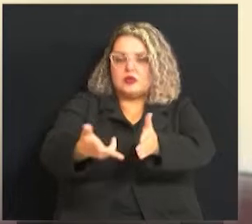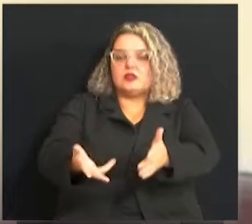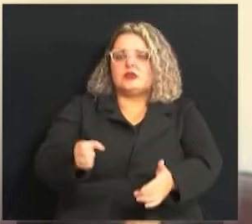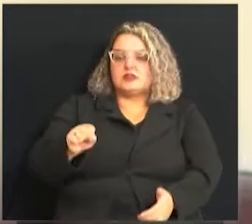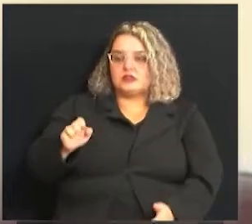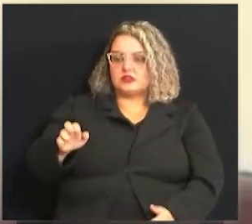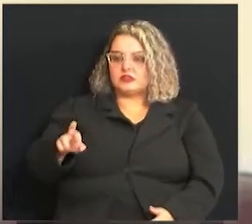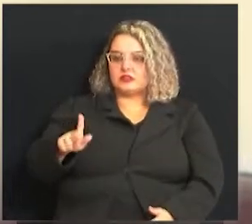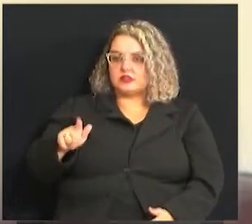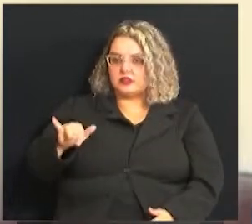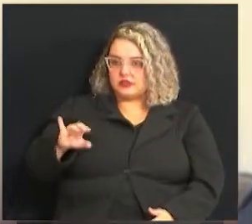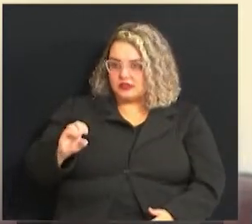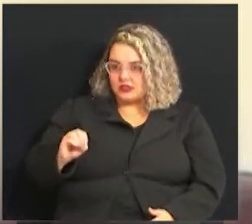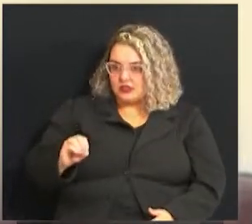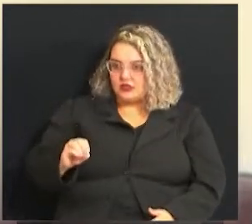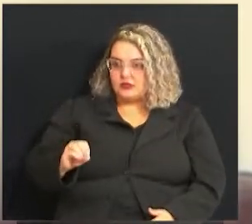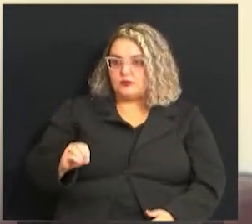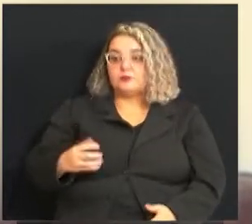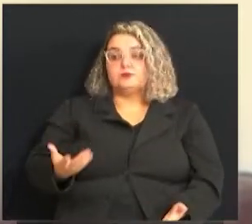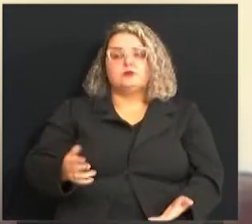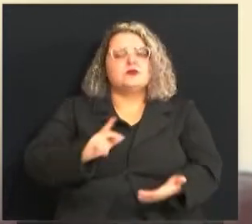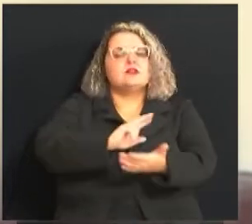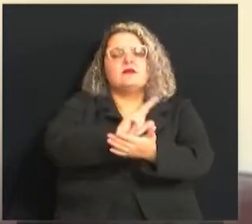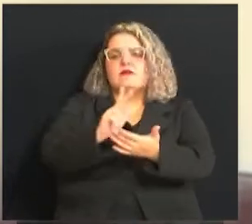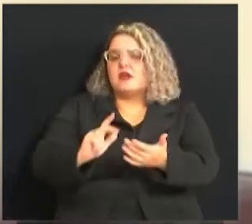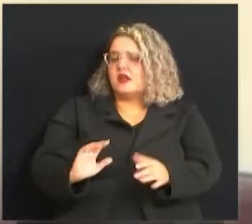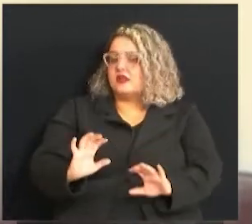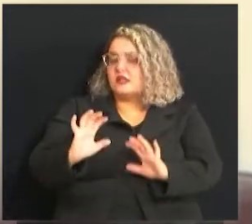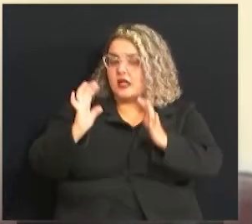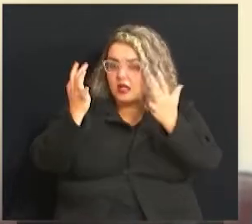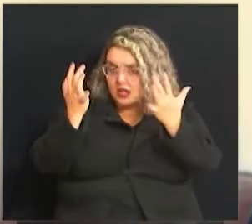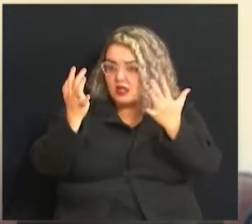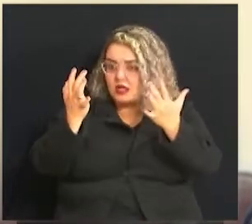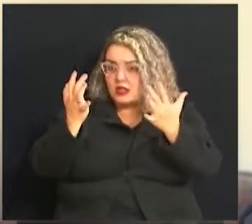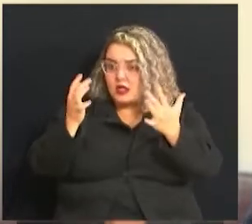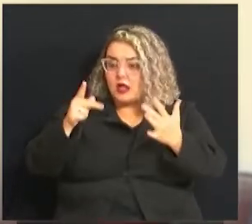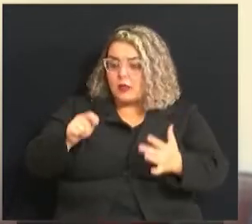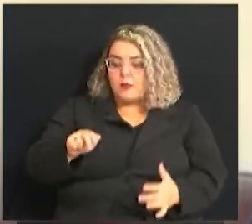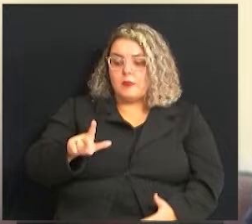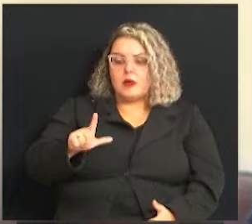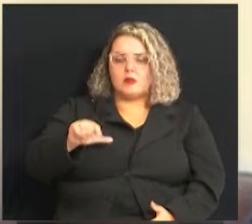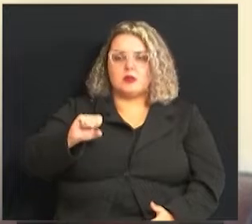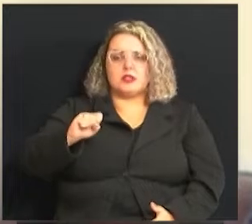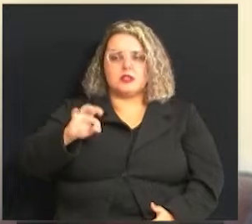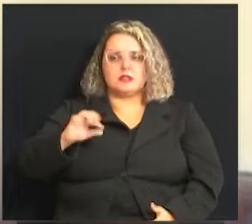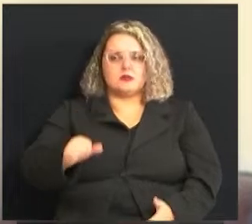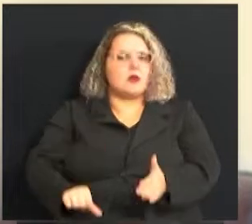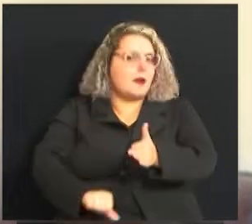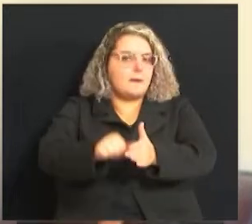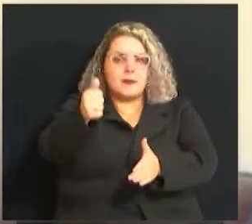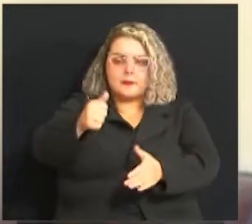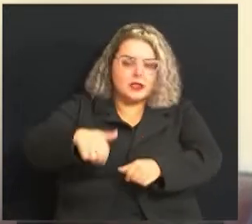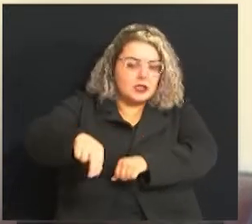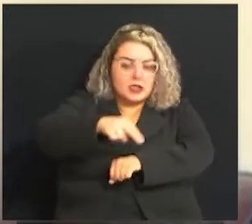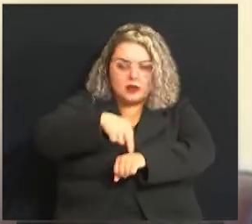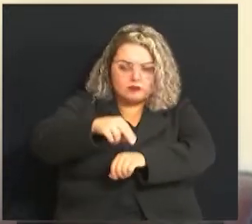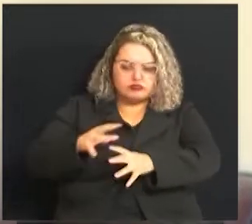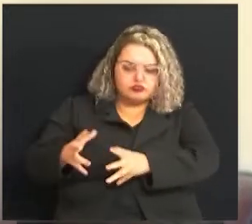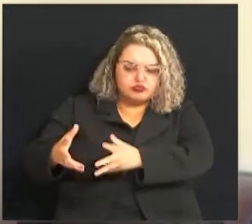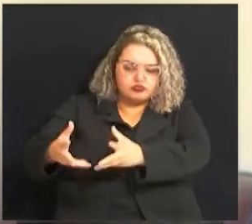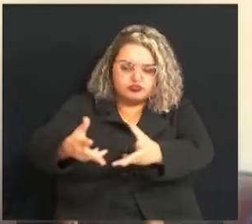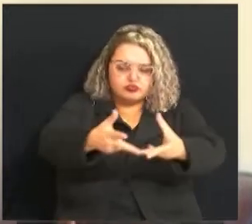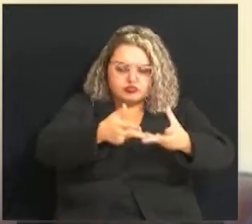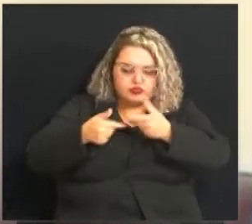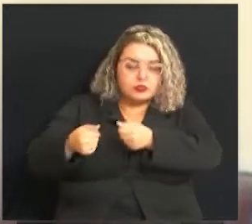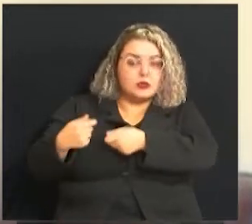Ferroviária, Sérgio Feijão Filho. Diante de suas muitas realizações, a Paulista foi pioneira na nacionalização